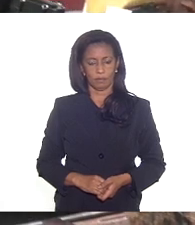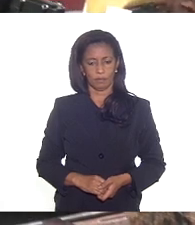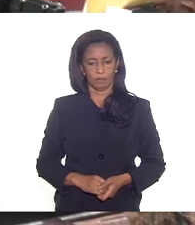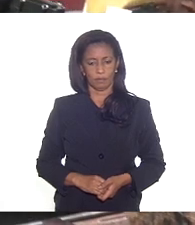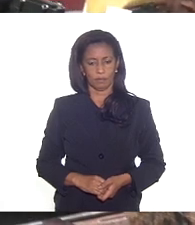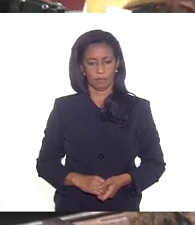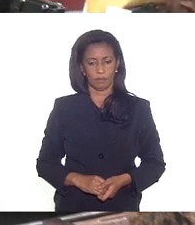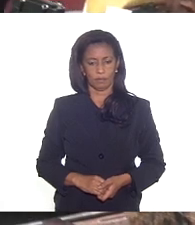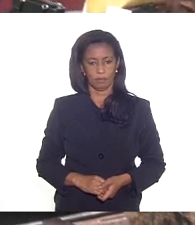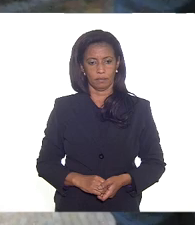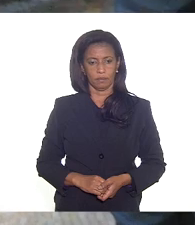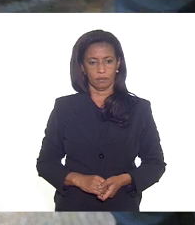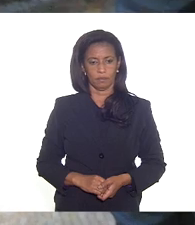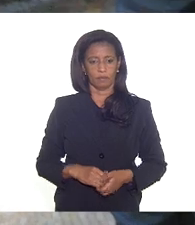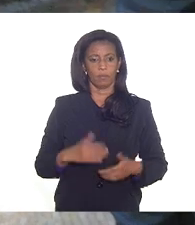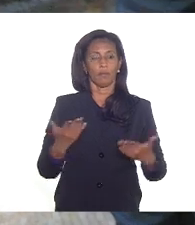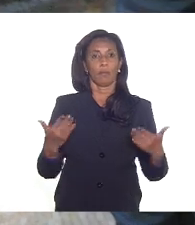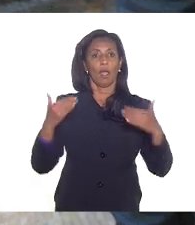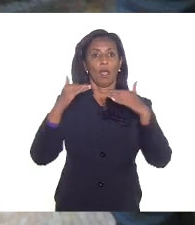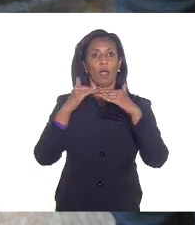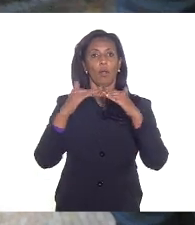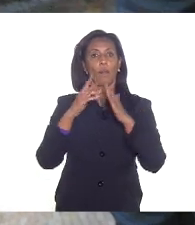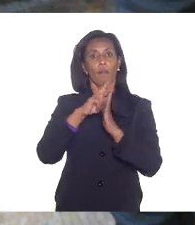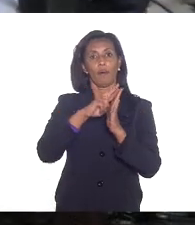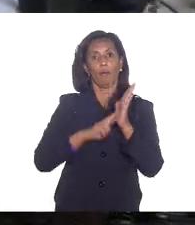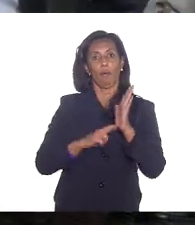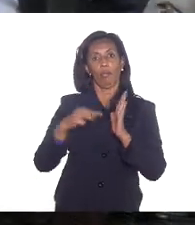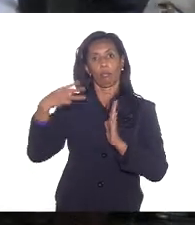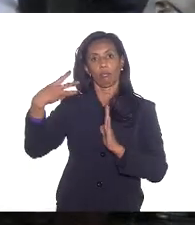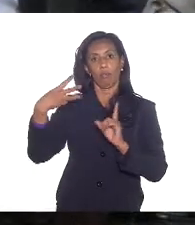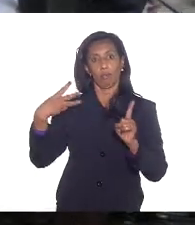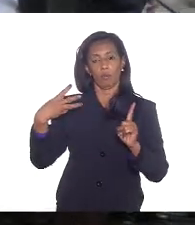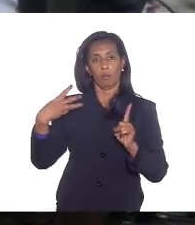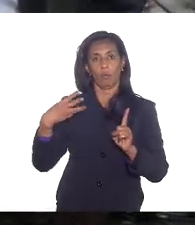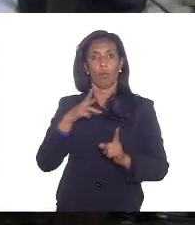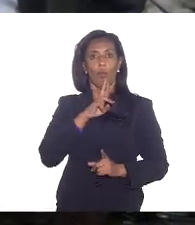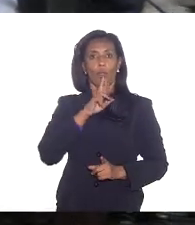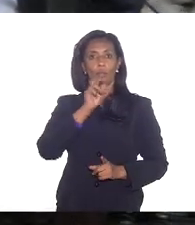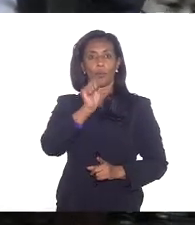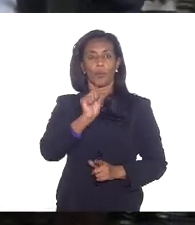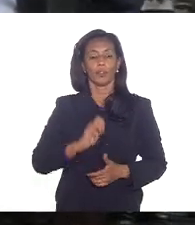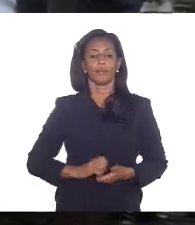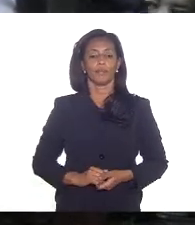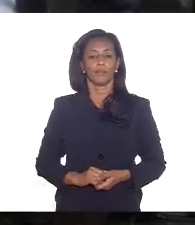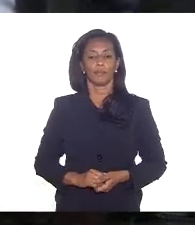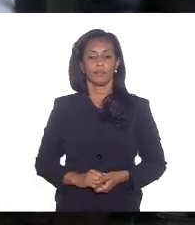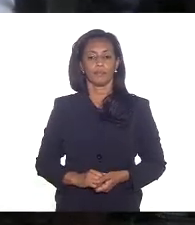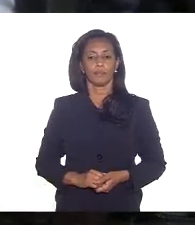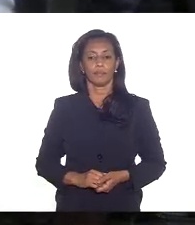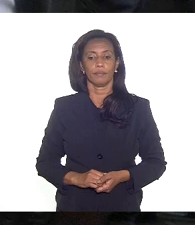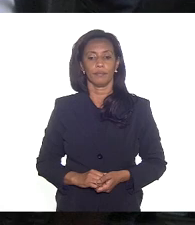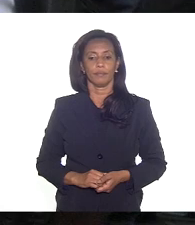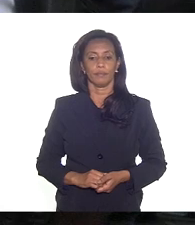o seu presidente acompanho o relator 3 a um deputado Rodrigo Amorim a